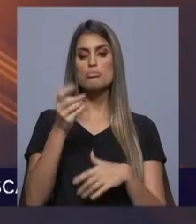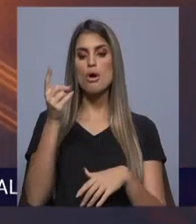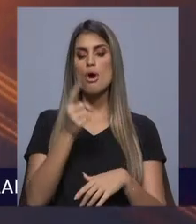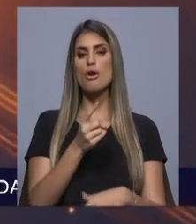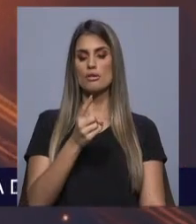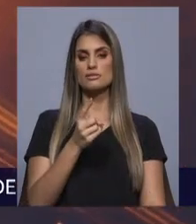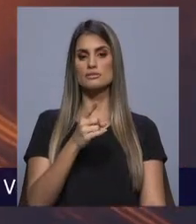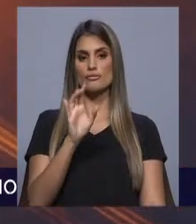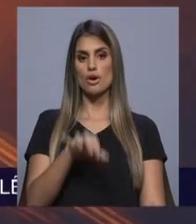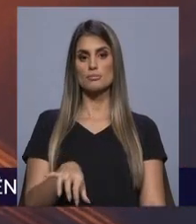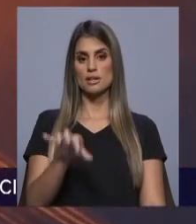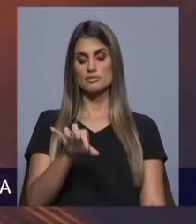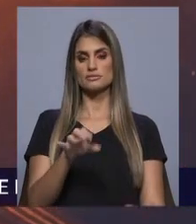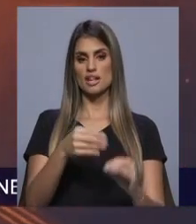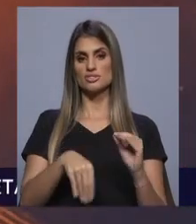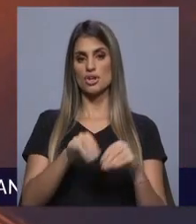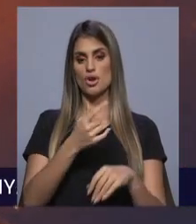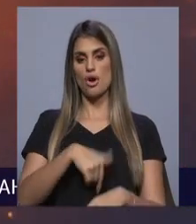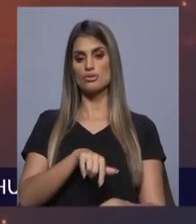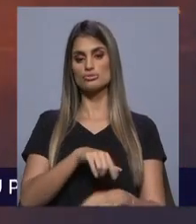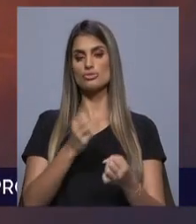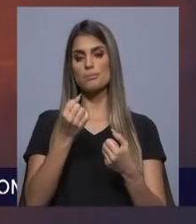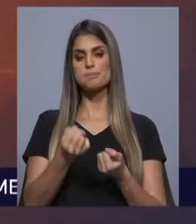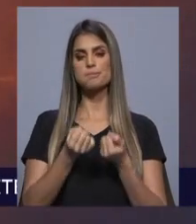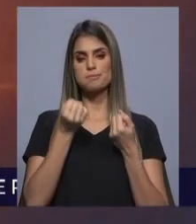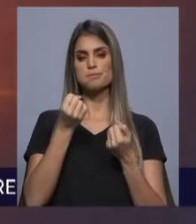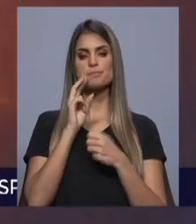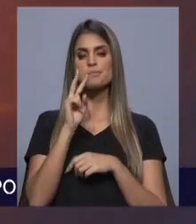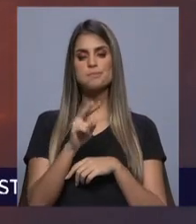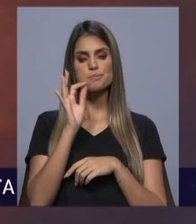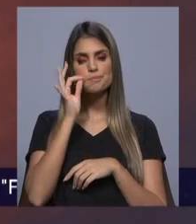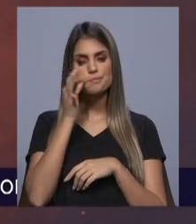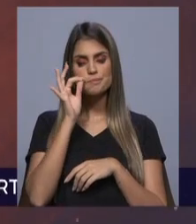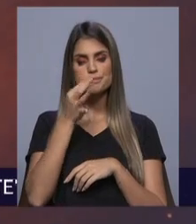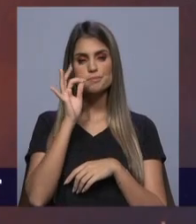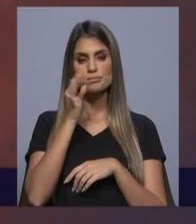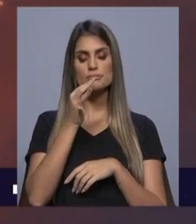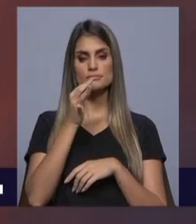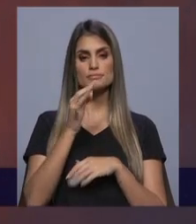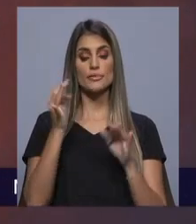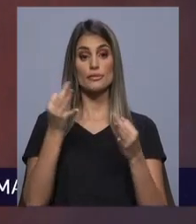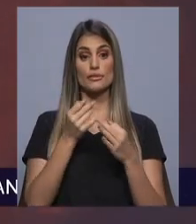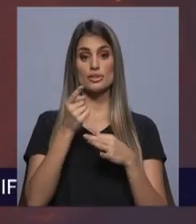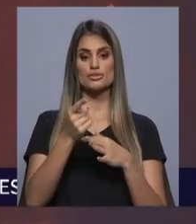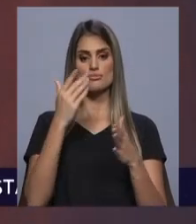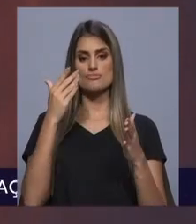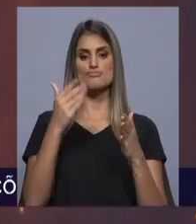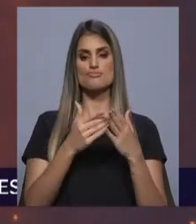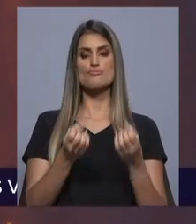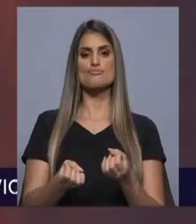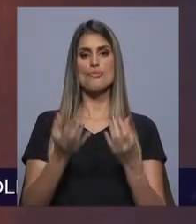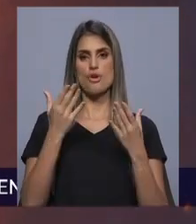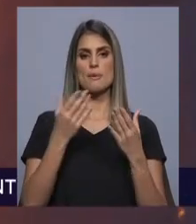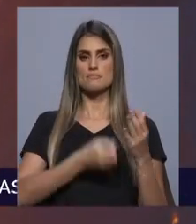tal maneira tão extraordinários que nós ainda não conseguimos visualizar? Mas o que é certo é que este resultado é